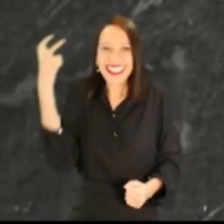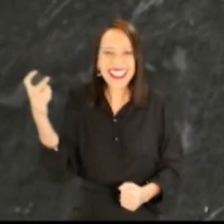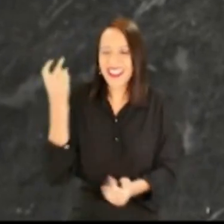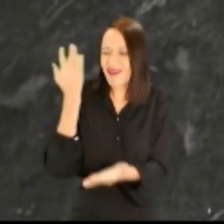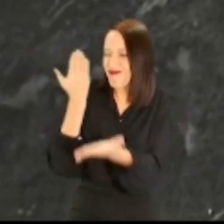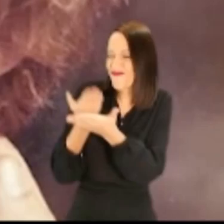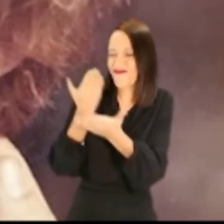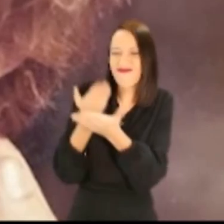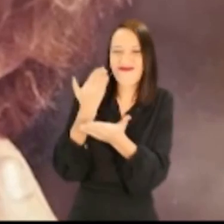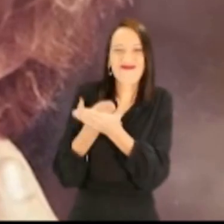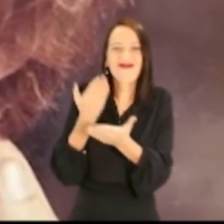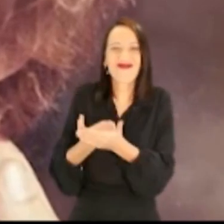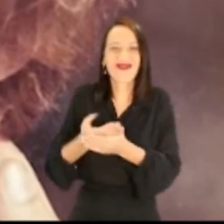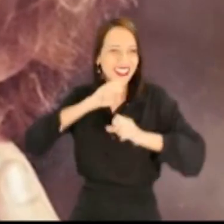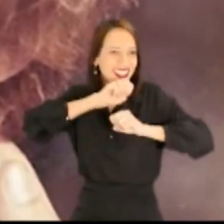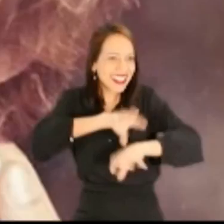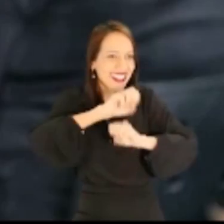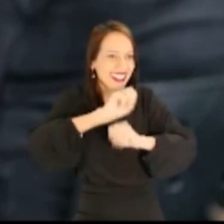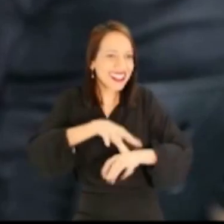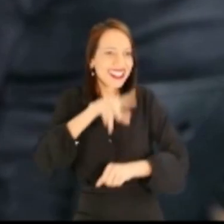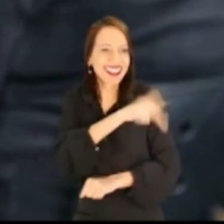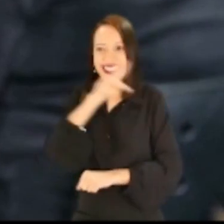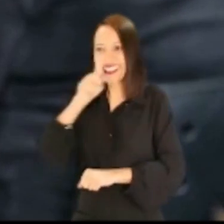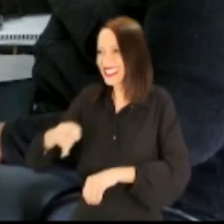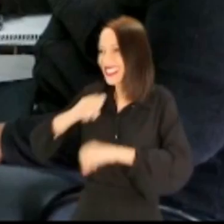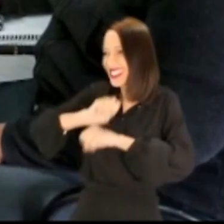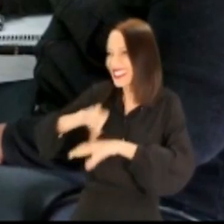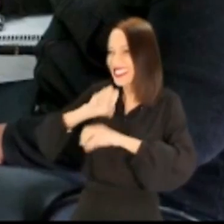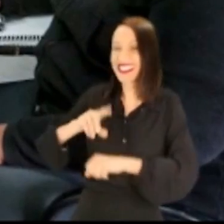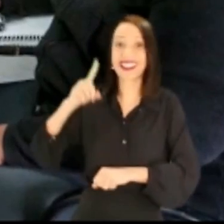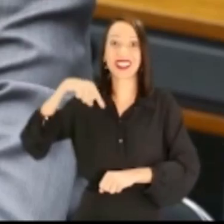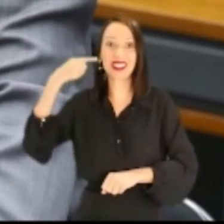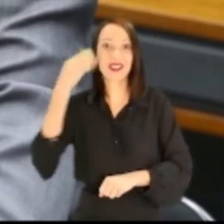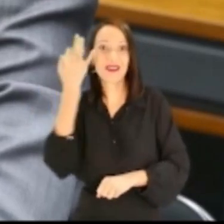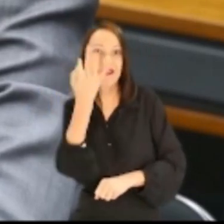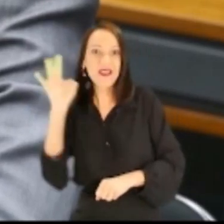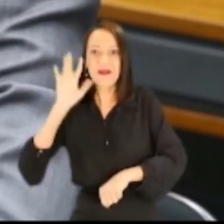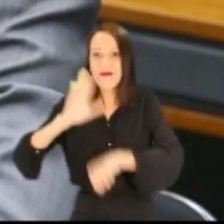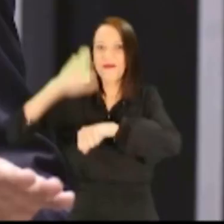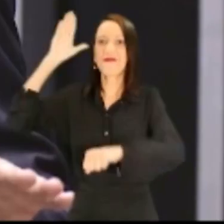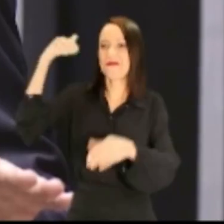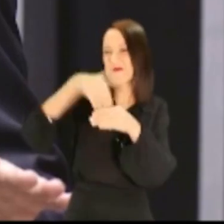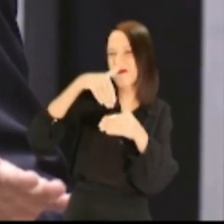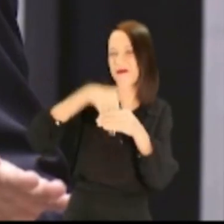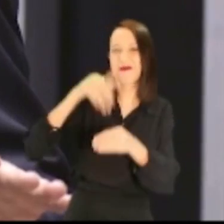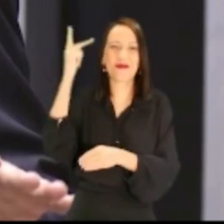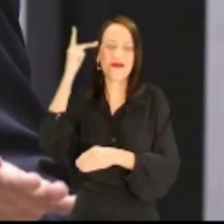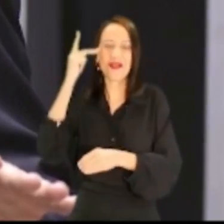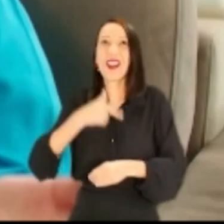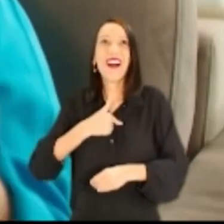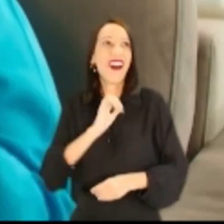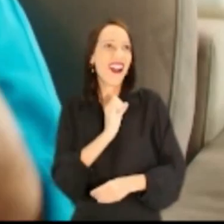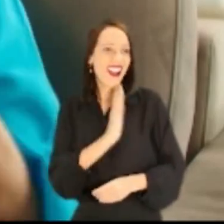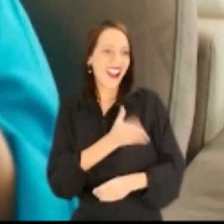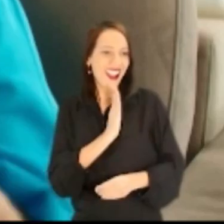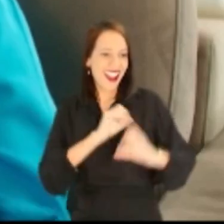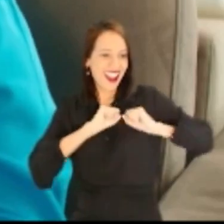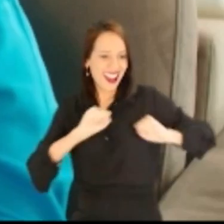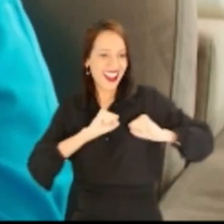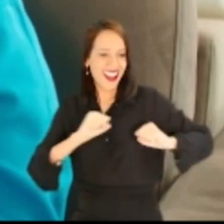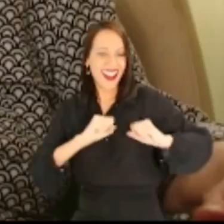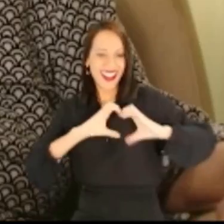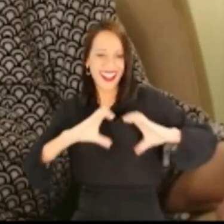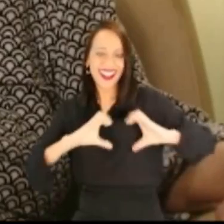muito inteligente, estudou, ele deu aula, ele foi professor, deputado federal mais votado de São Paulo. Aquilo ali, meu